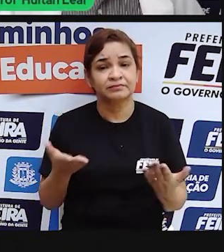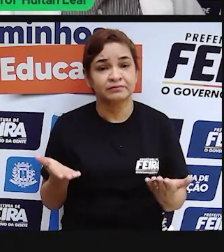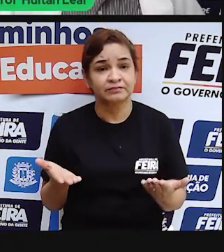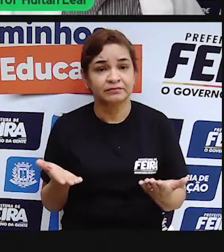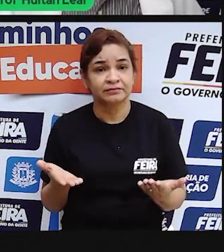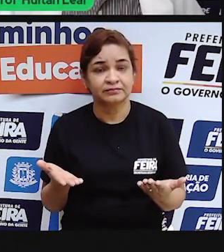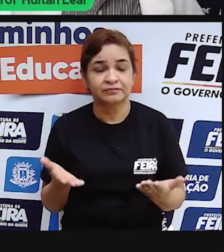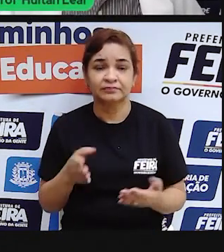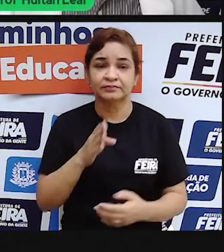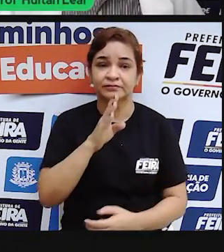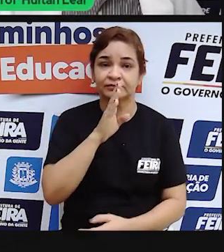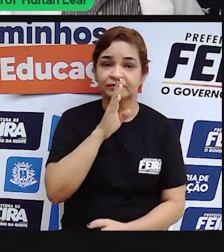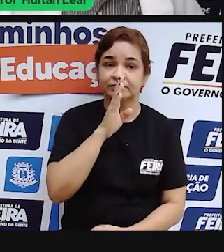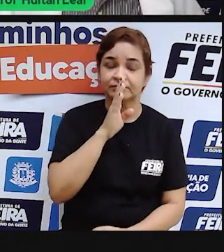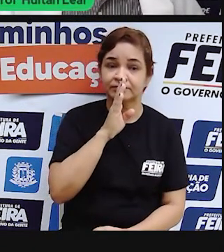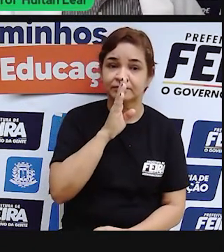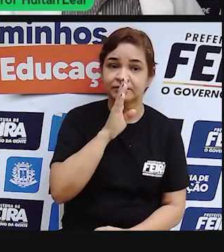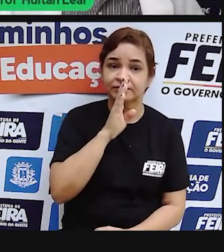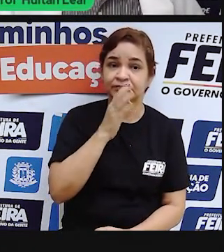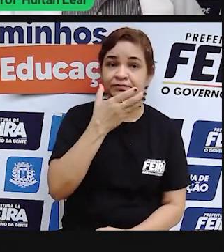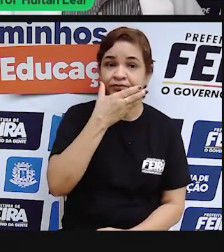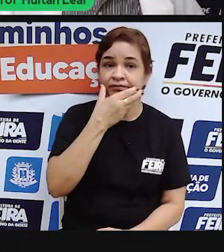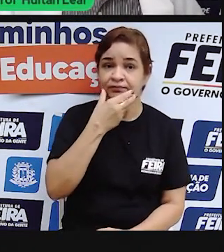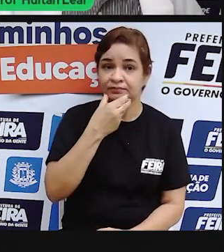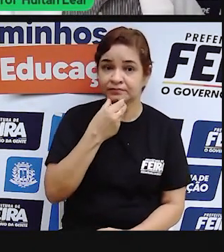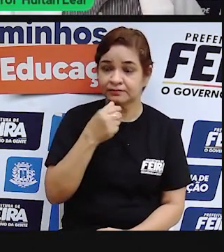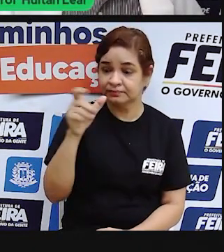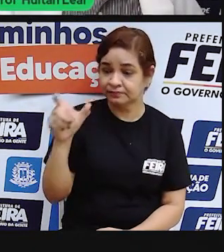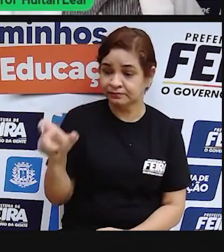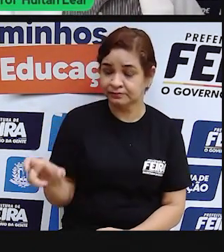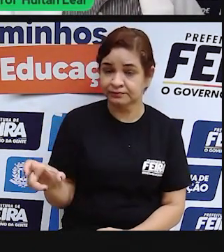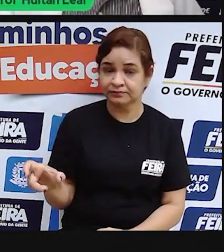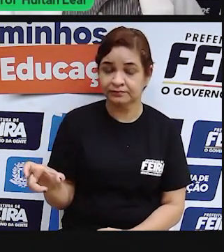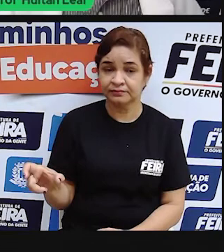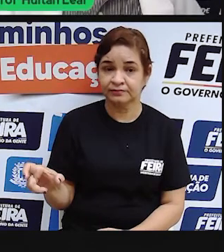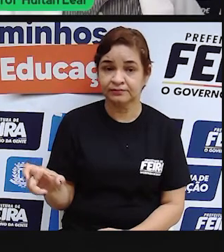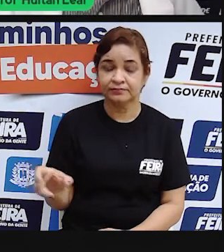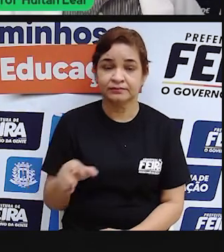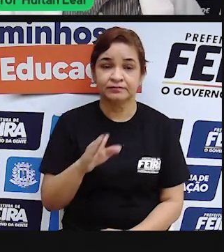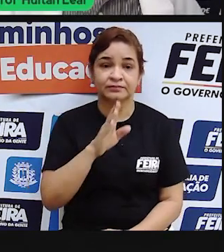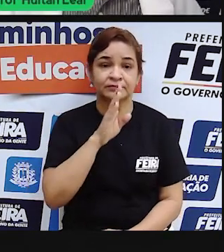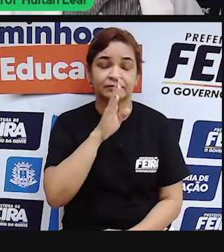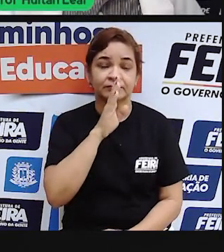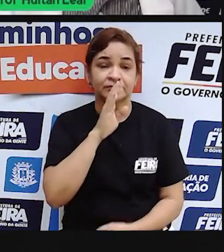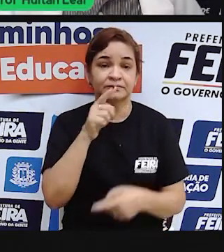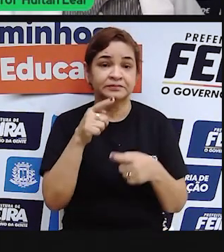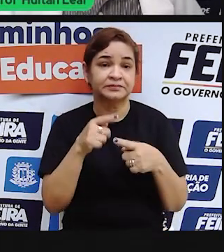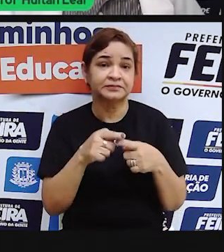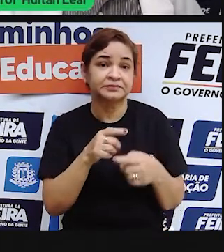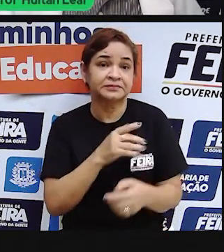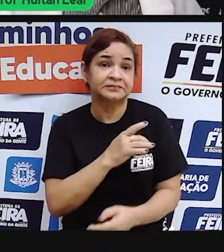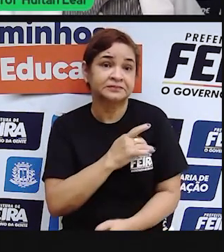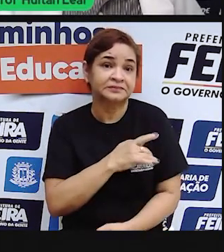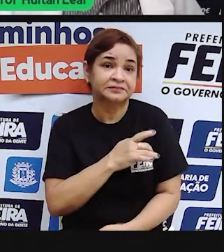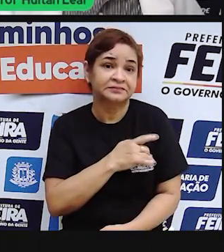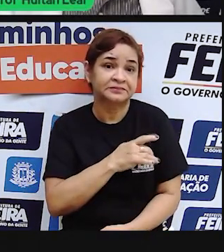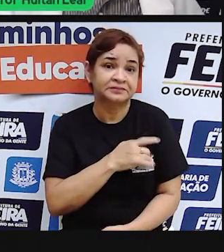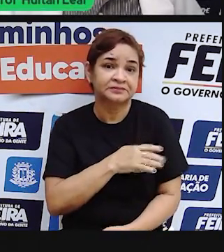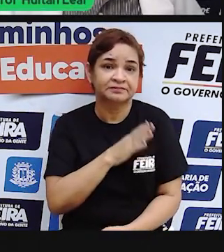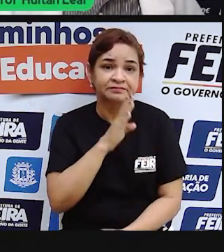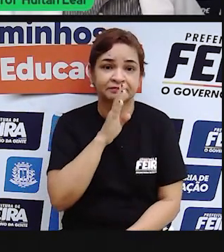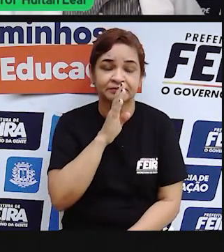O medo. Então, o medo praticou a ação de fazer Pedro ficar